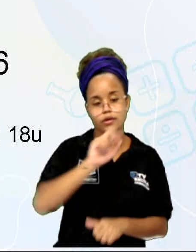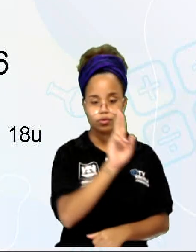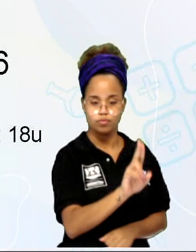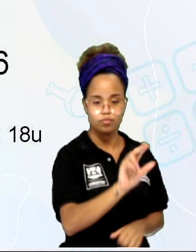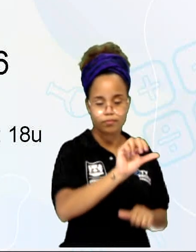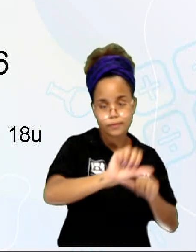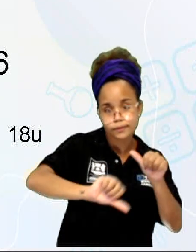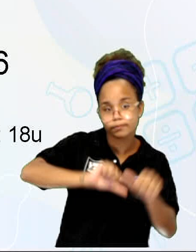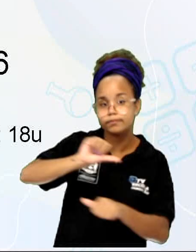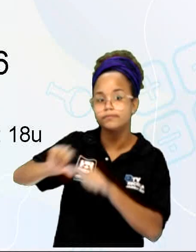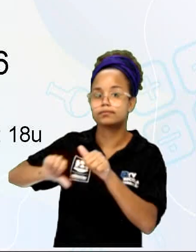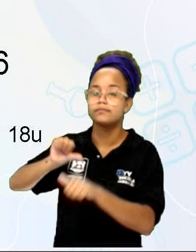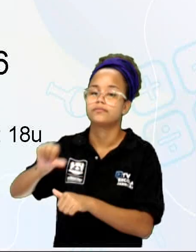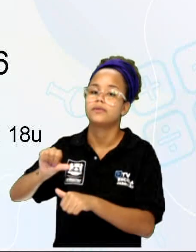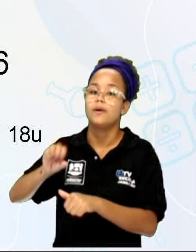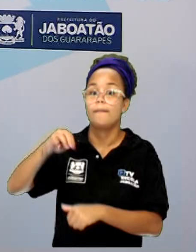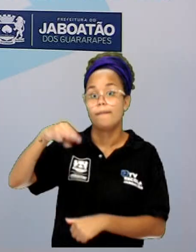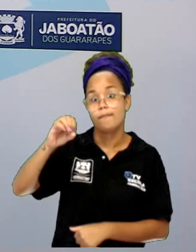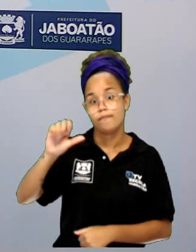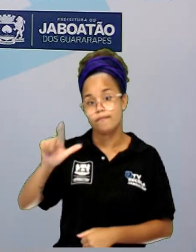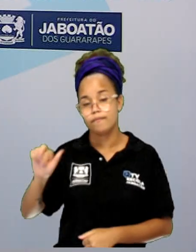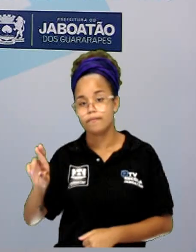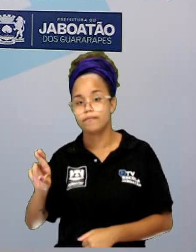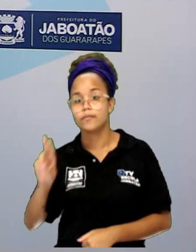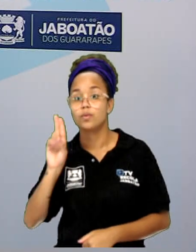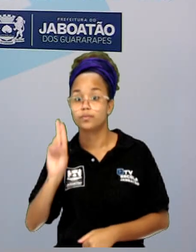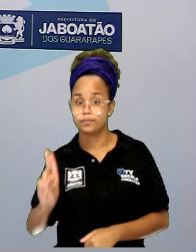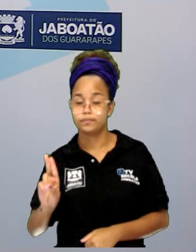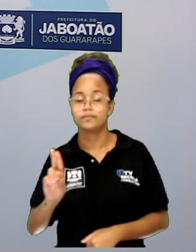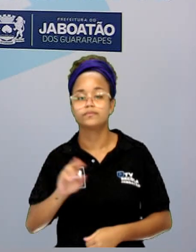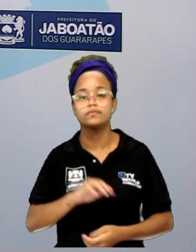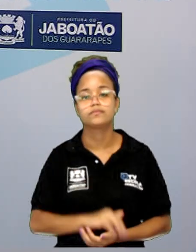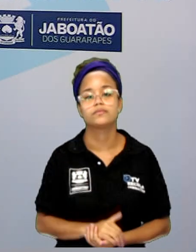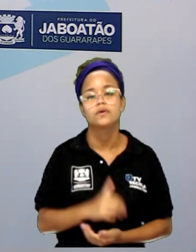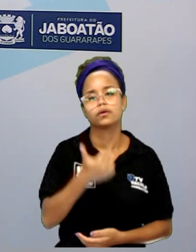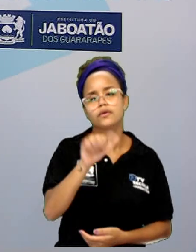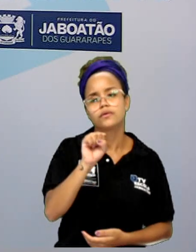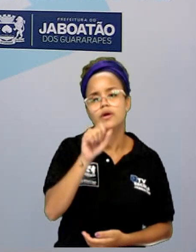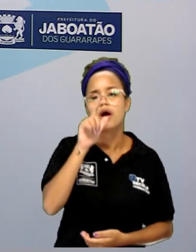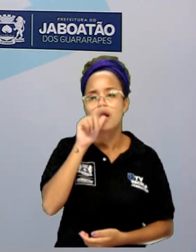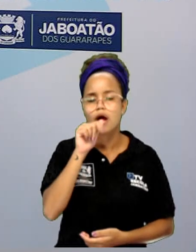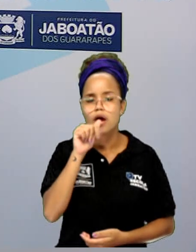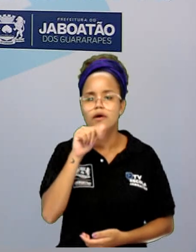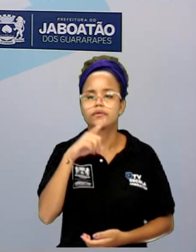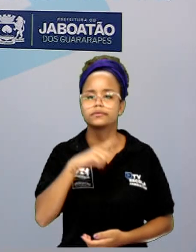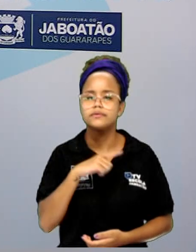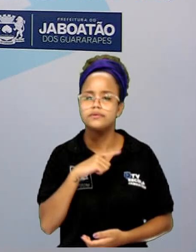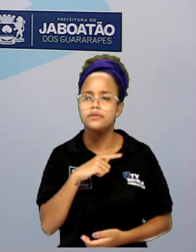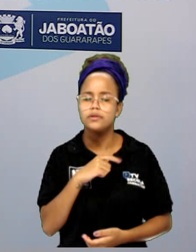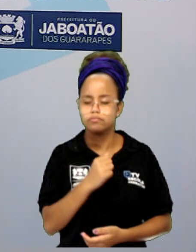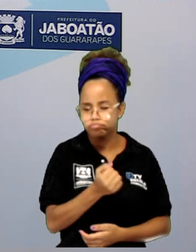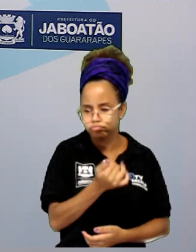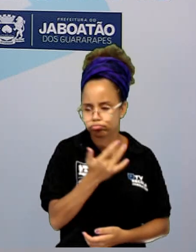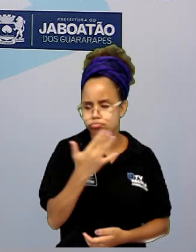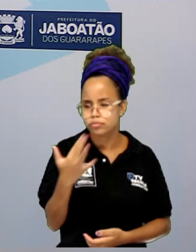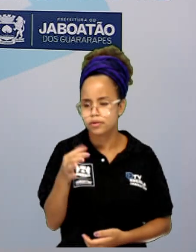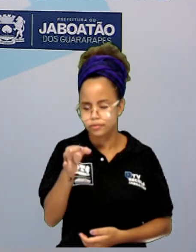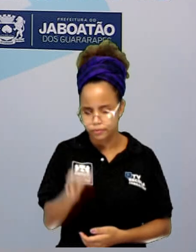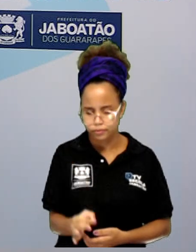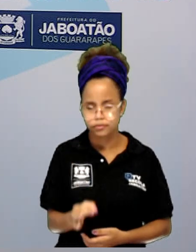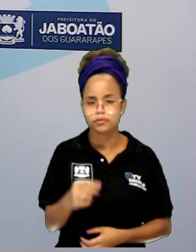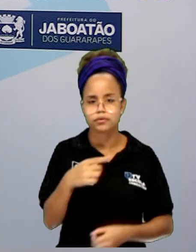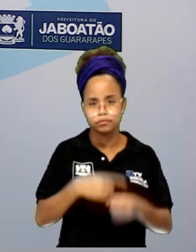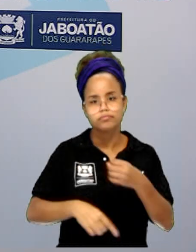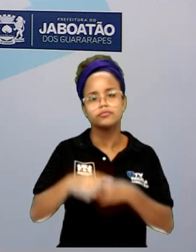Significa dizer tudo aquilo que a gente já falou. Que em 18 gramas de água você tem aquela quantidade exata de moléculas,